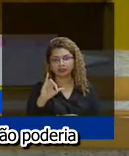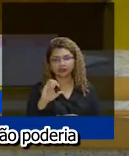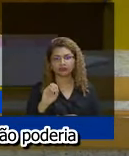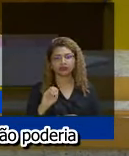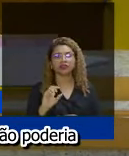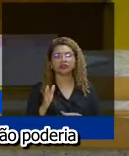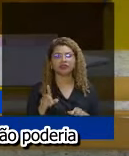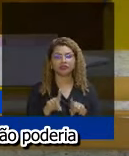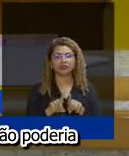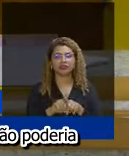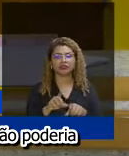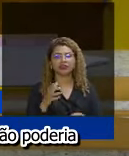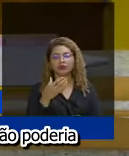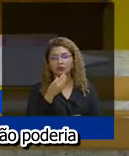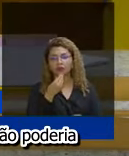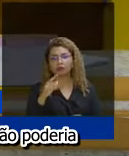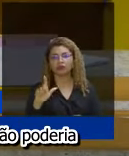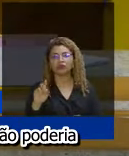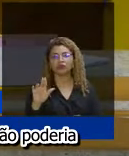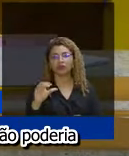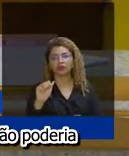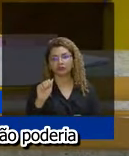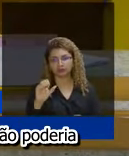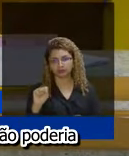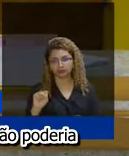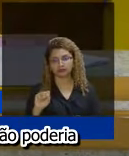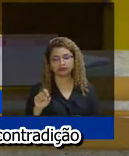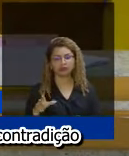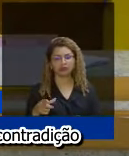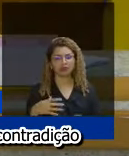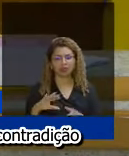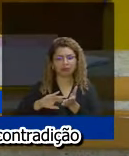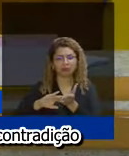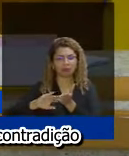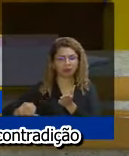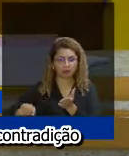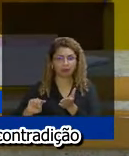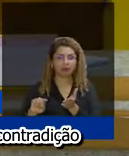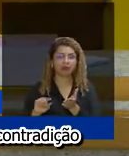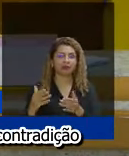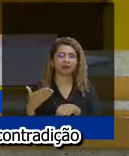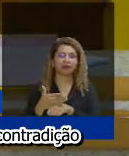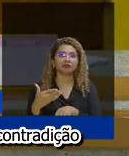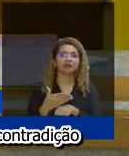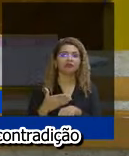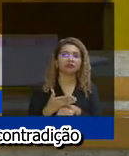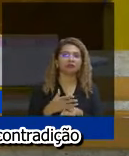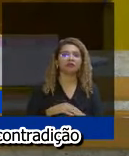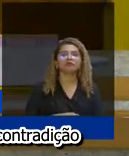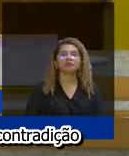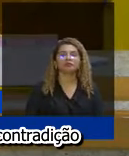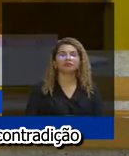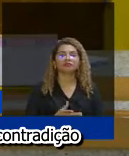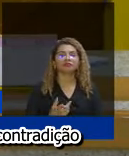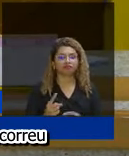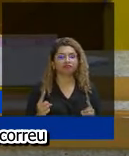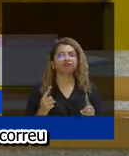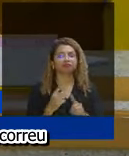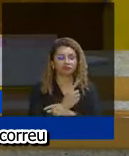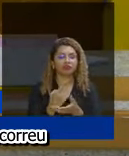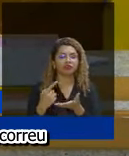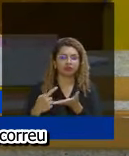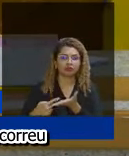se observa a participação dela e, portanto, tal diálogo não poderia embasar uma condenação eleitoral. Afirmou ter havido contradição